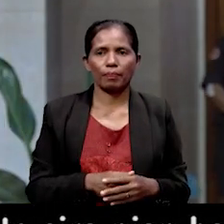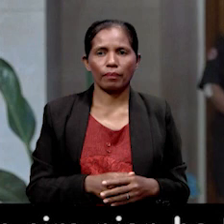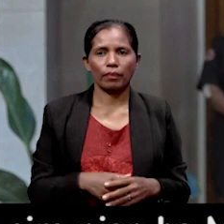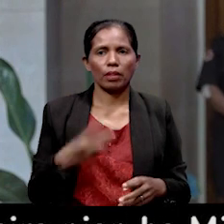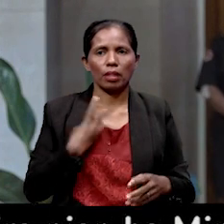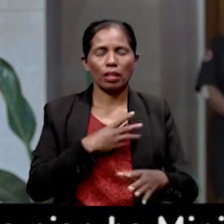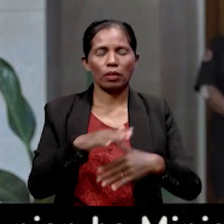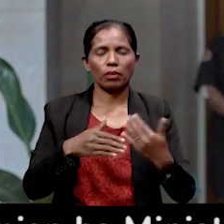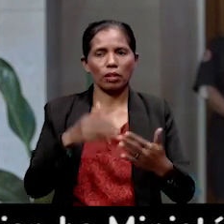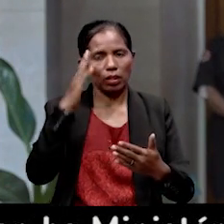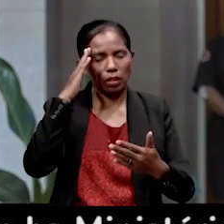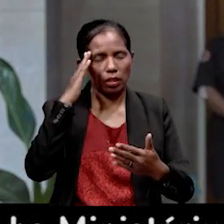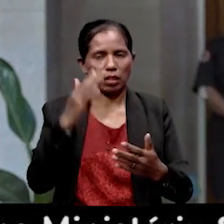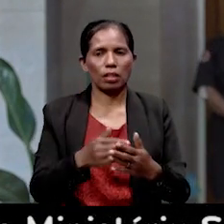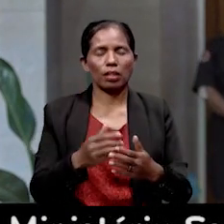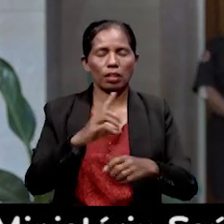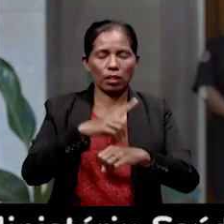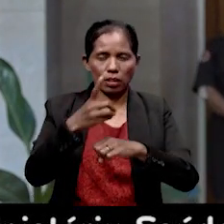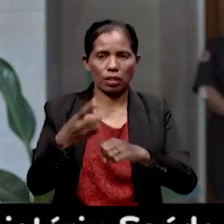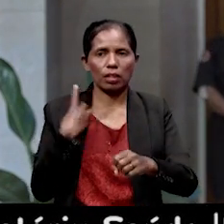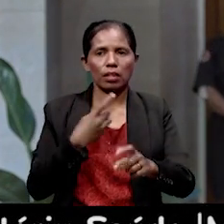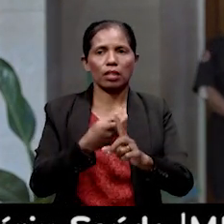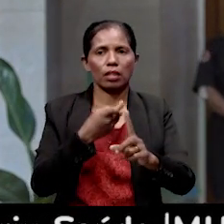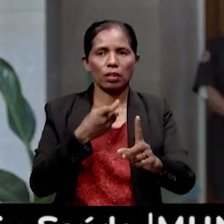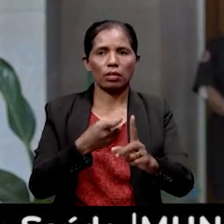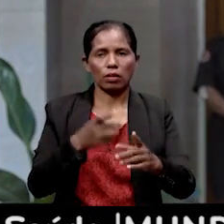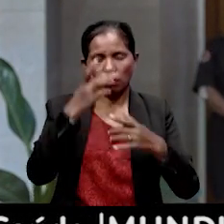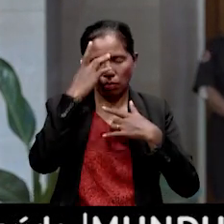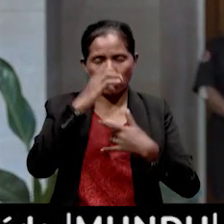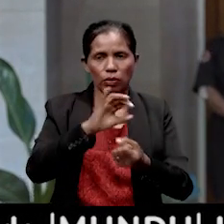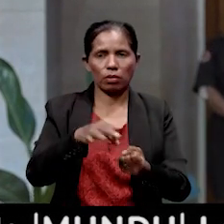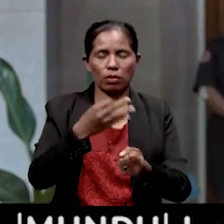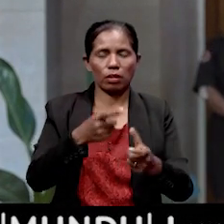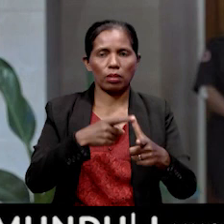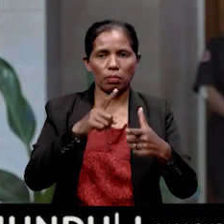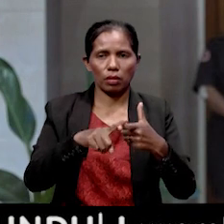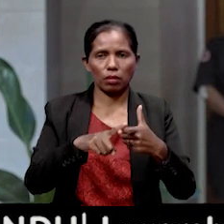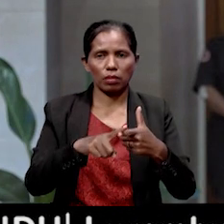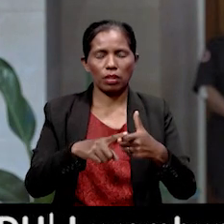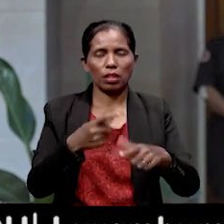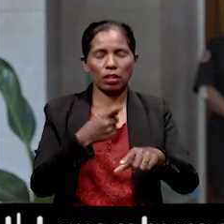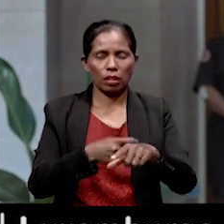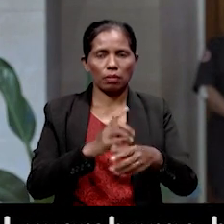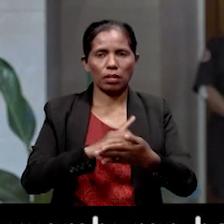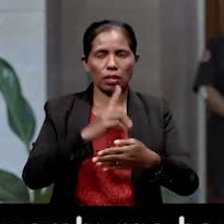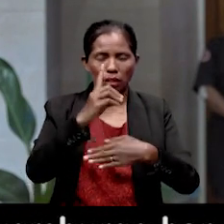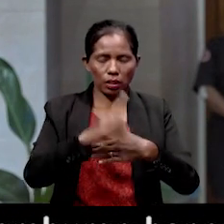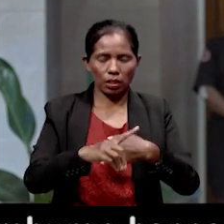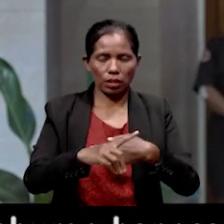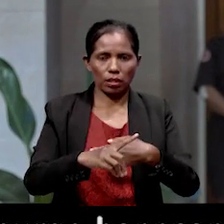tatene acontecimento liwane, itiliu se pandemia COVID, depois tu irma a situação desastre natural na